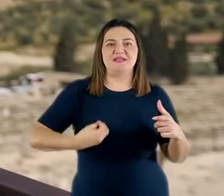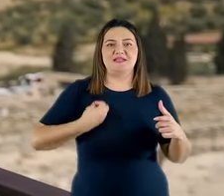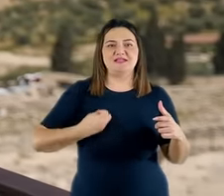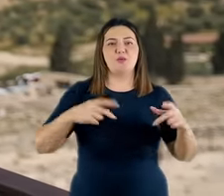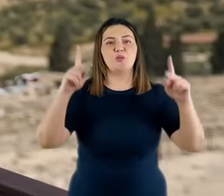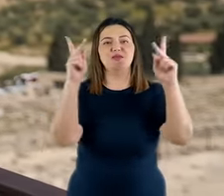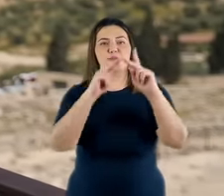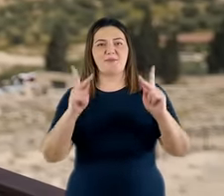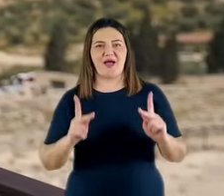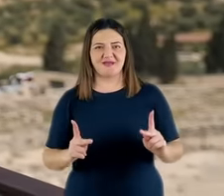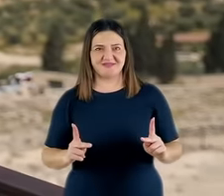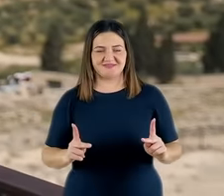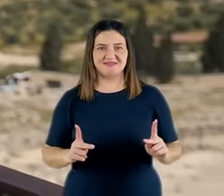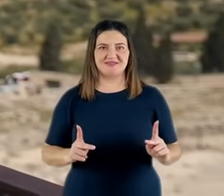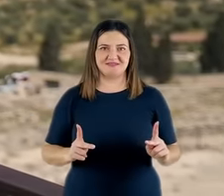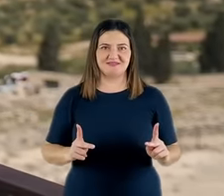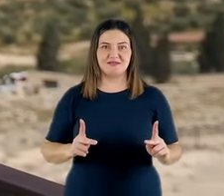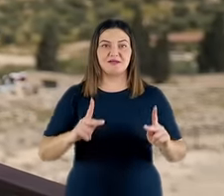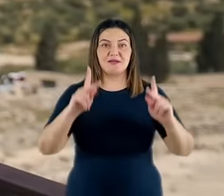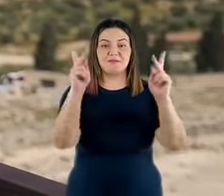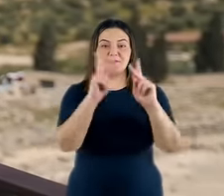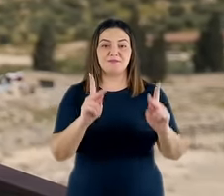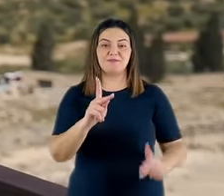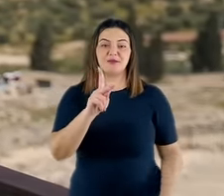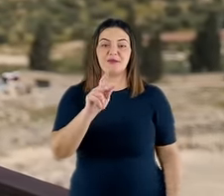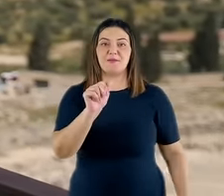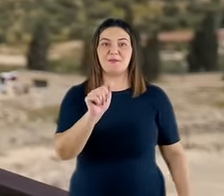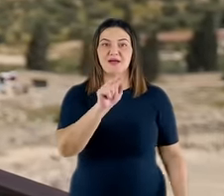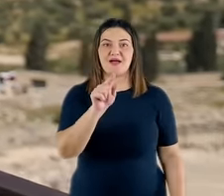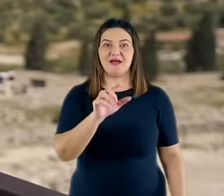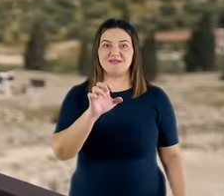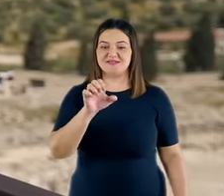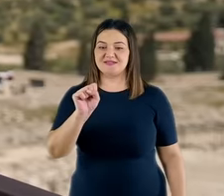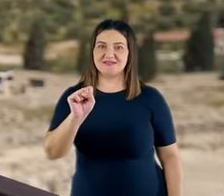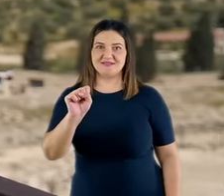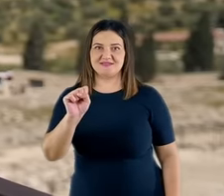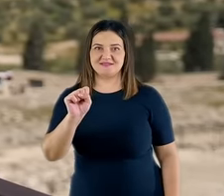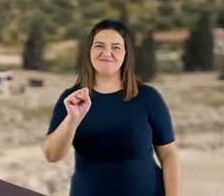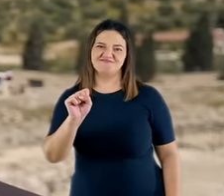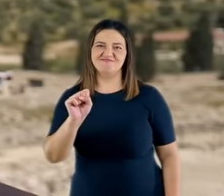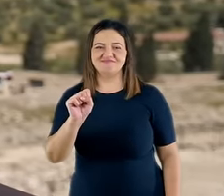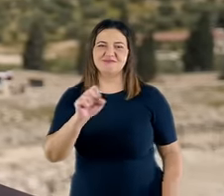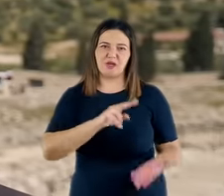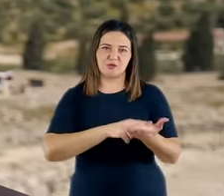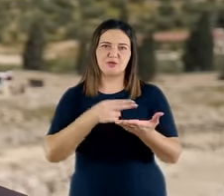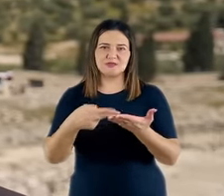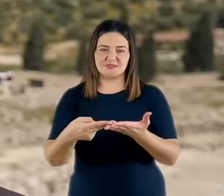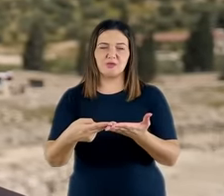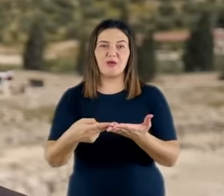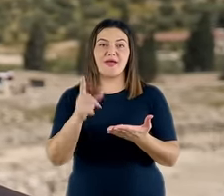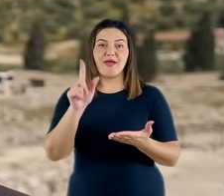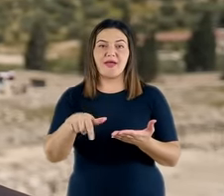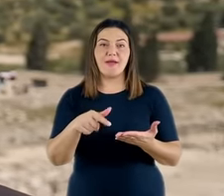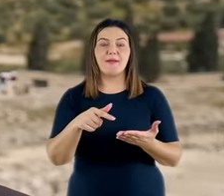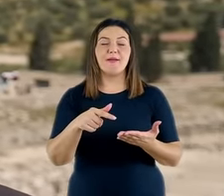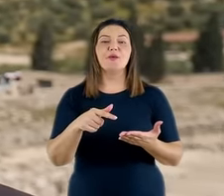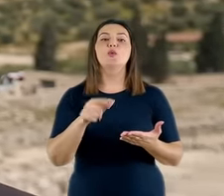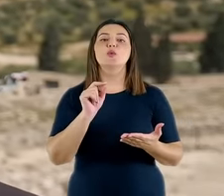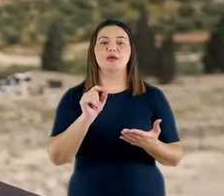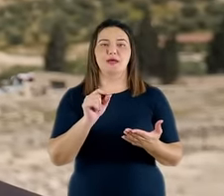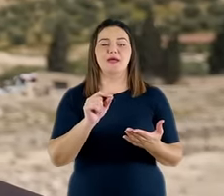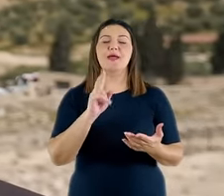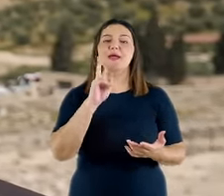habitação das pazes. Isto mesmo, não a habitação da paz. O nome não é Yerushalom, Yerushalayim. Em hebraico você